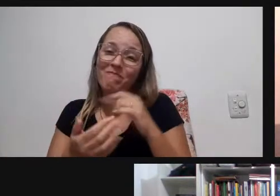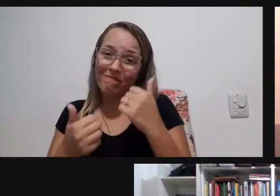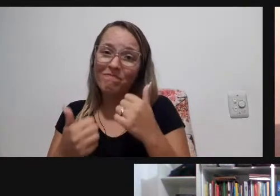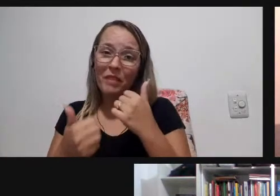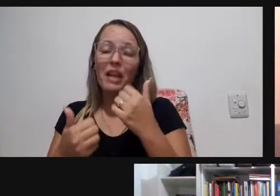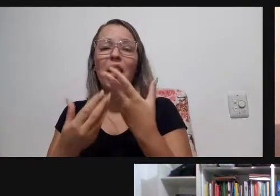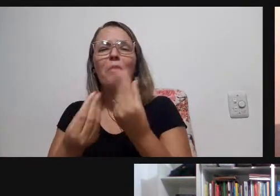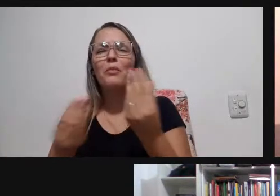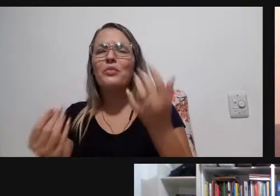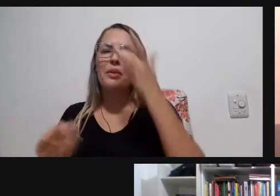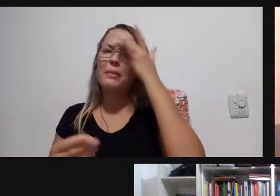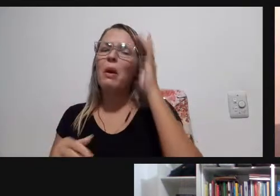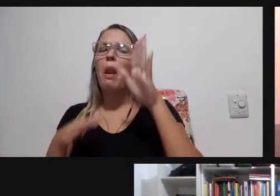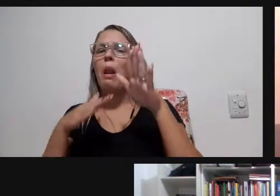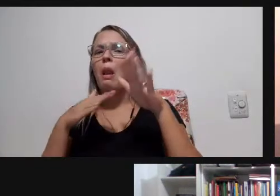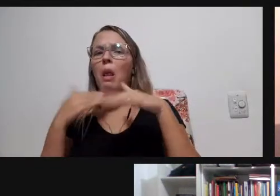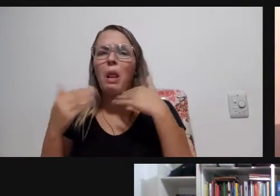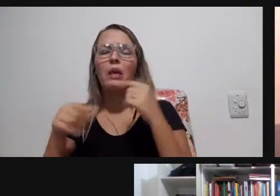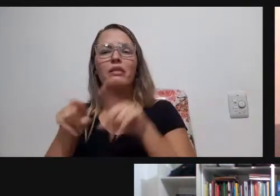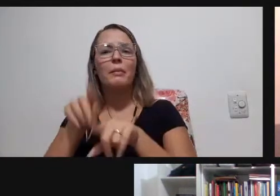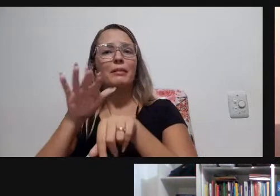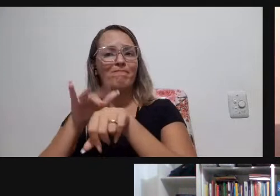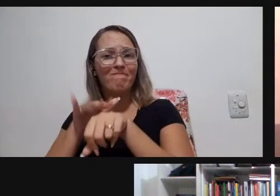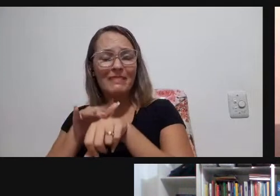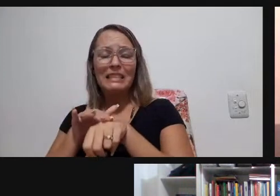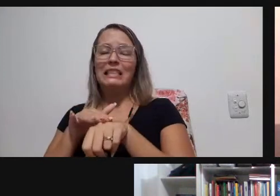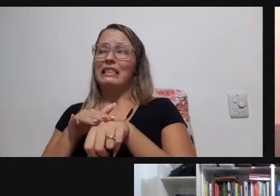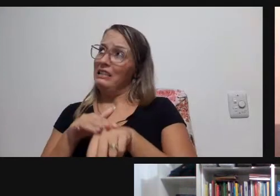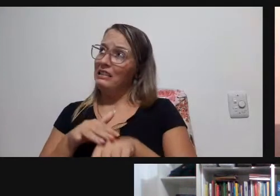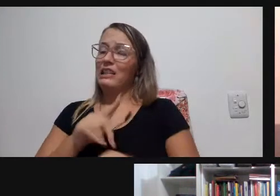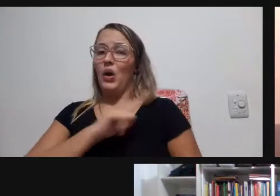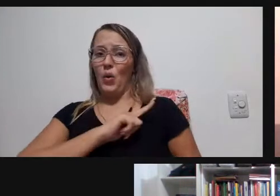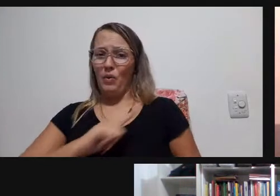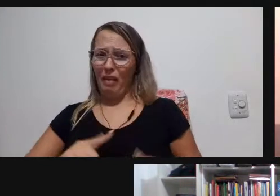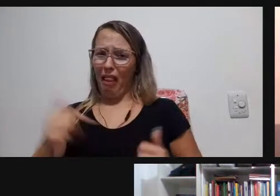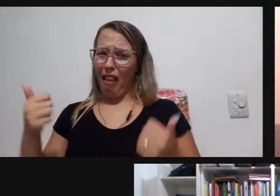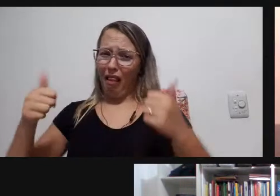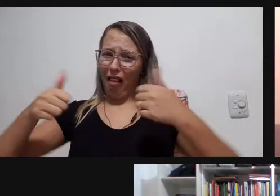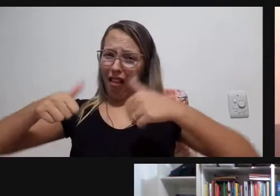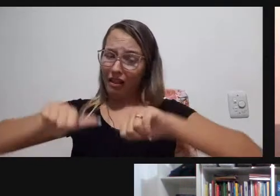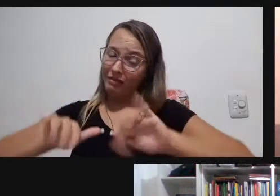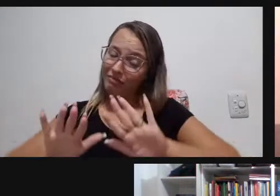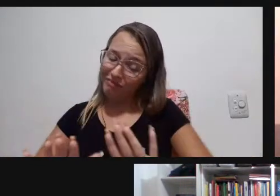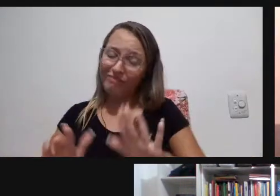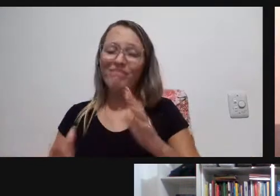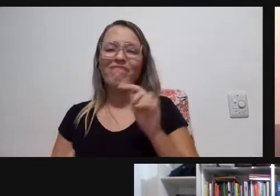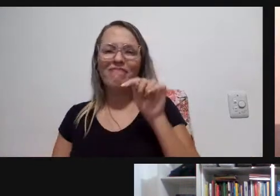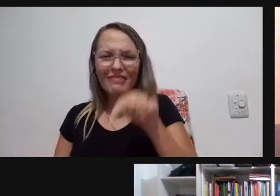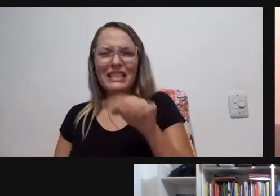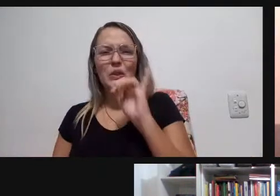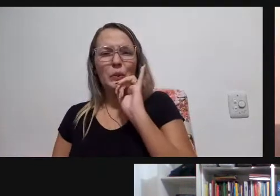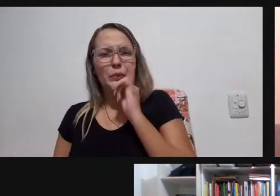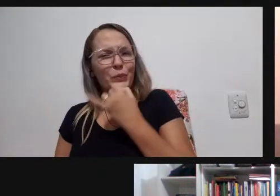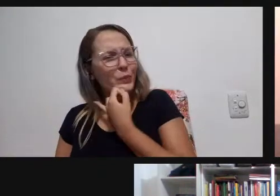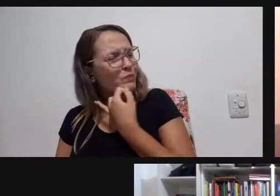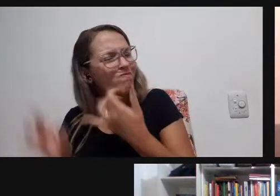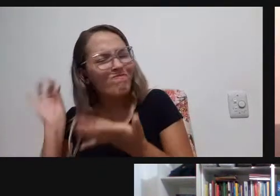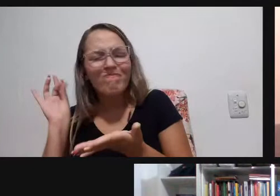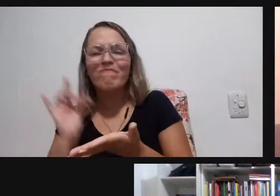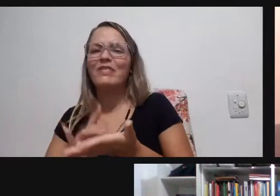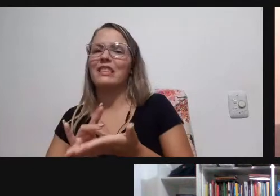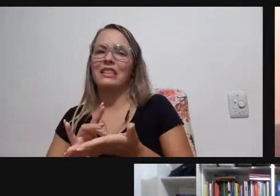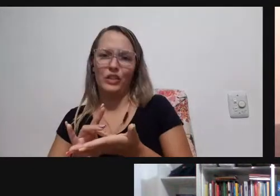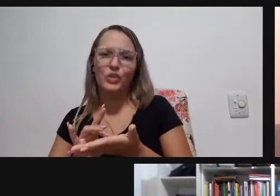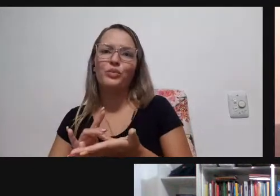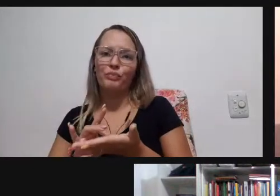com sequelas, né, um desgoverno, então, que nos desanima muito, inclusive, né, muita gente